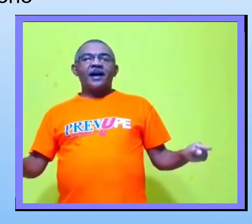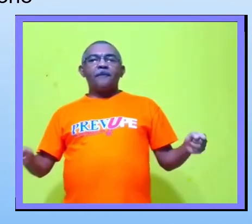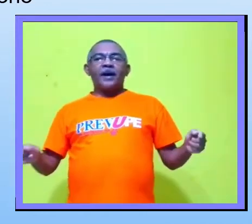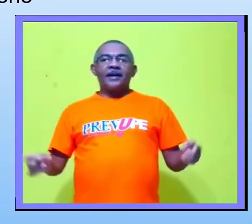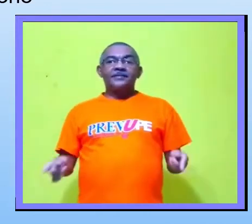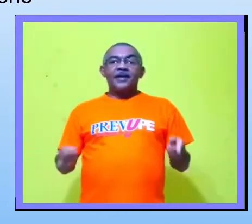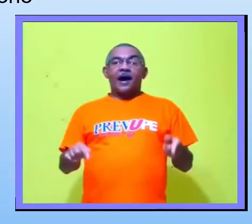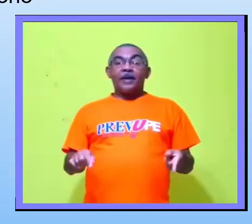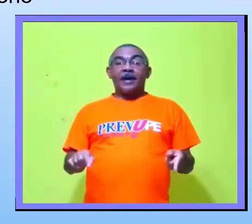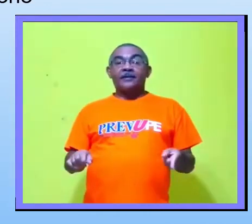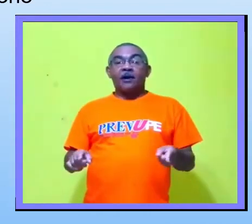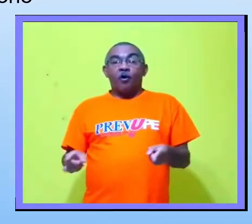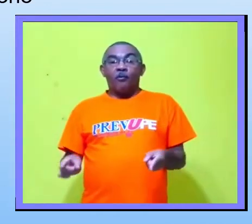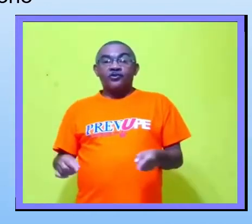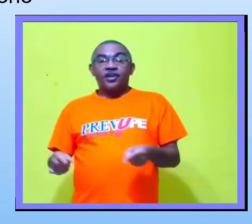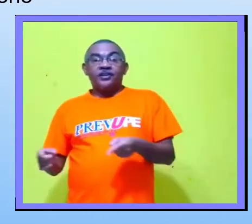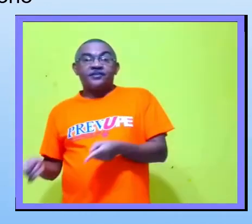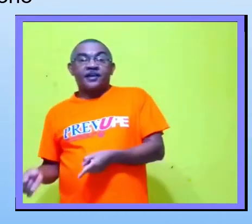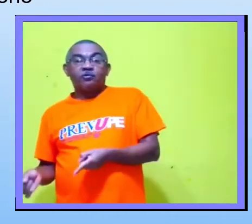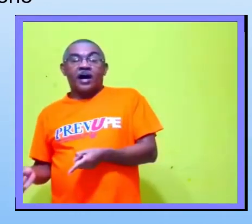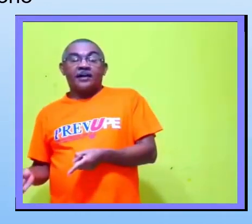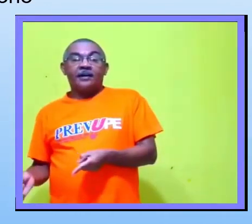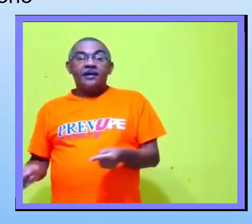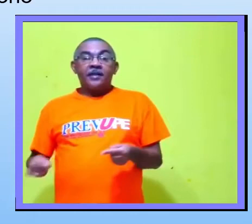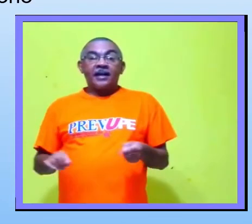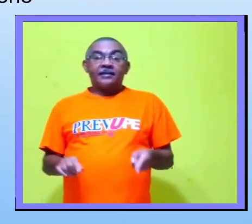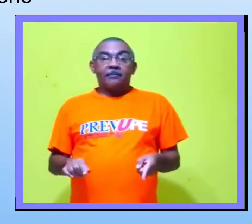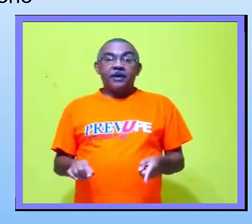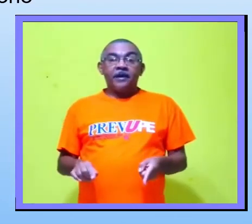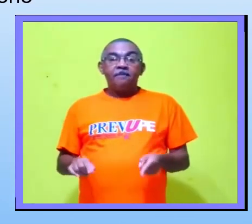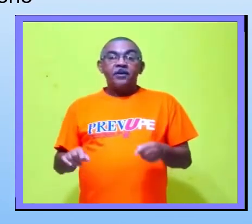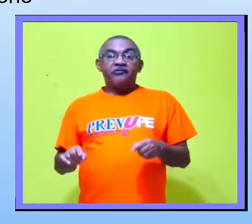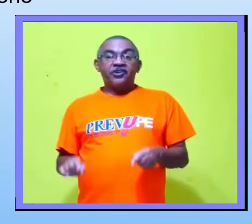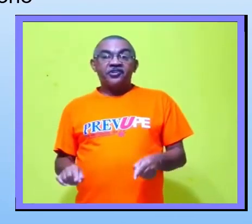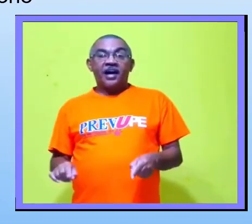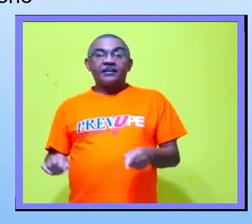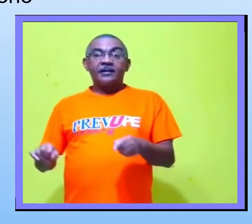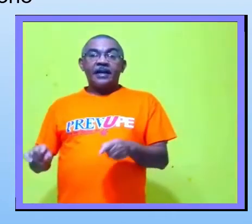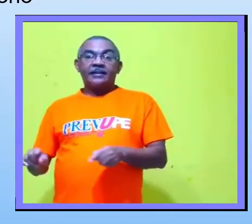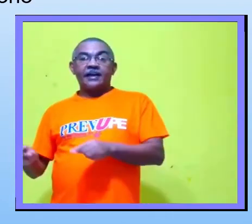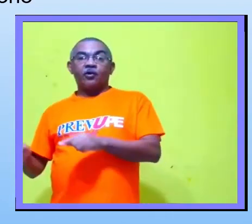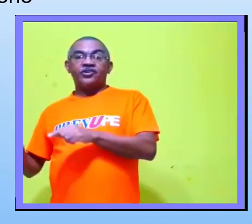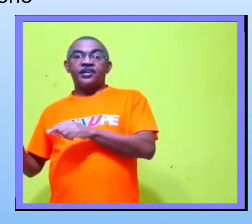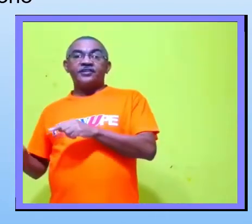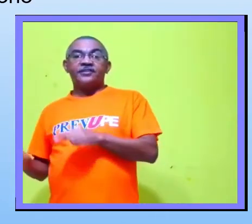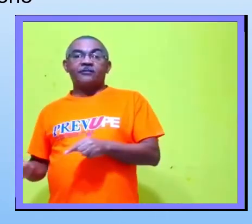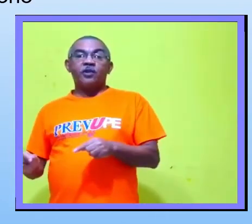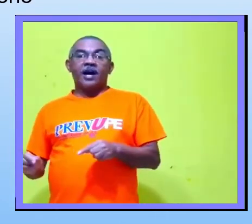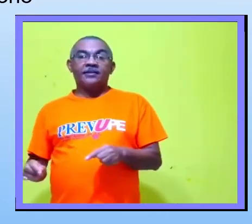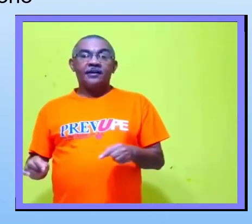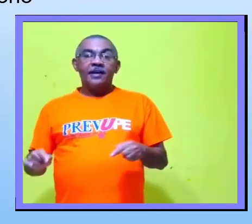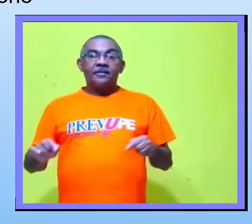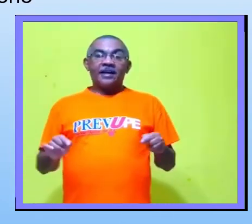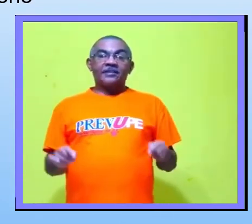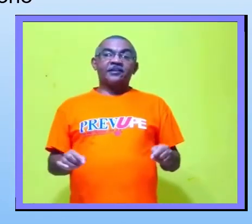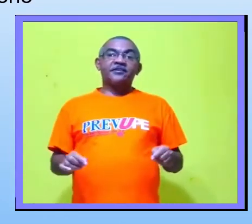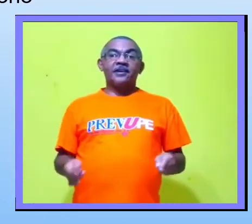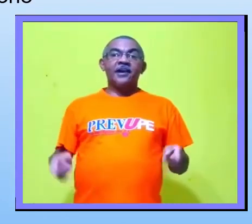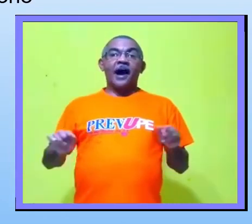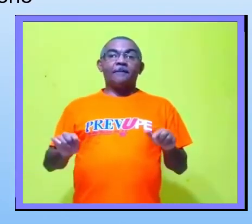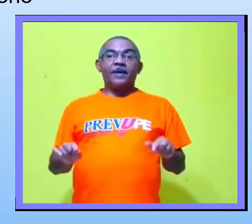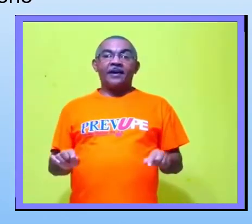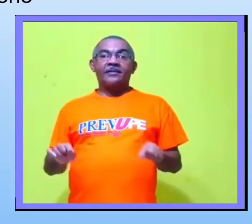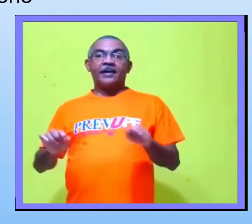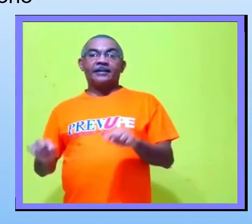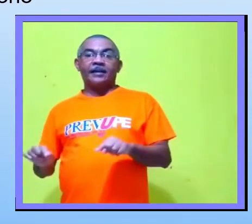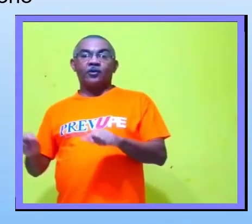Na letra A aparece aberta, homogênea e insaturada. Na letra B, fechada, heterogênea e saturada. Na letra